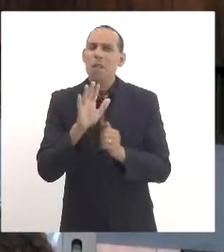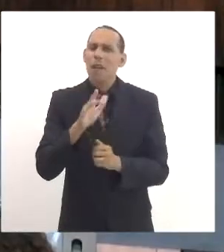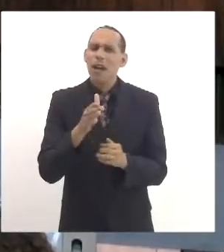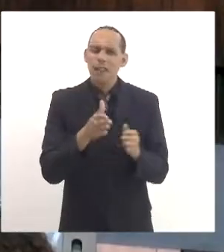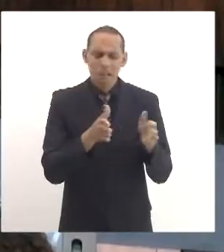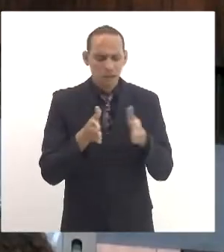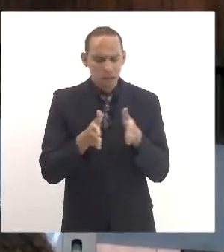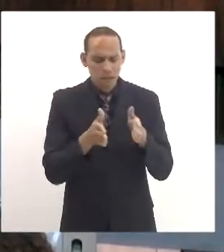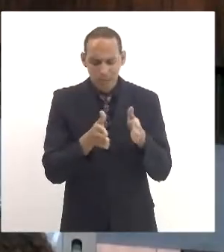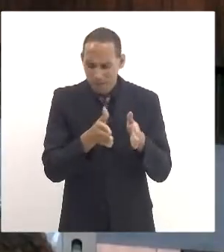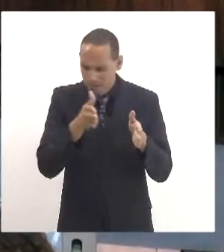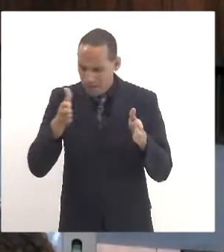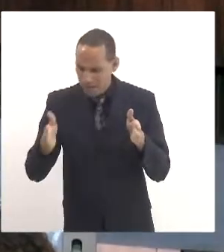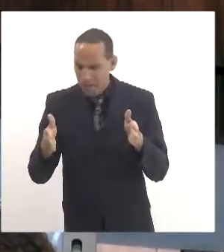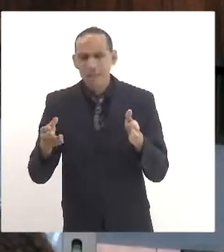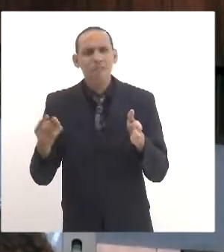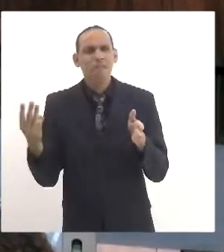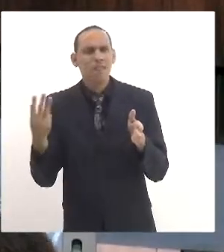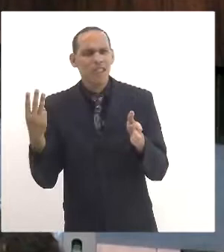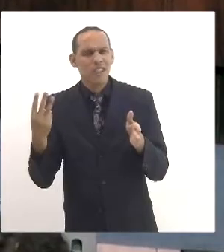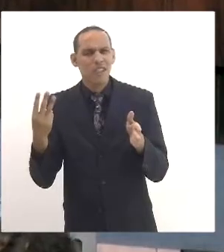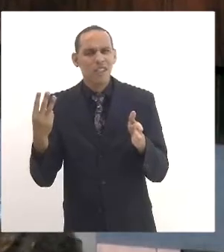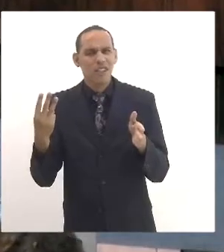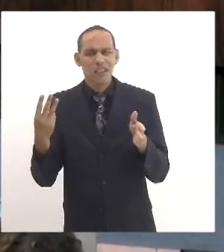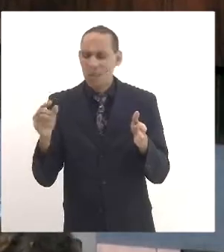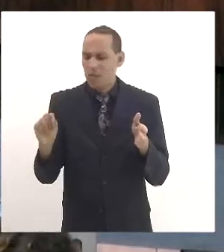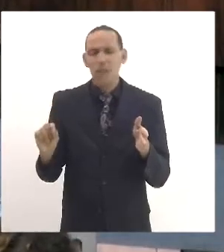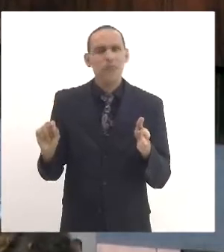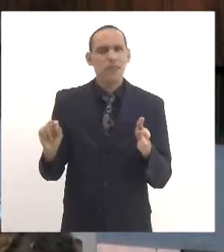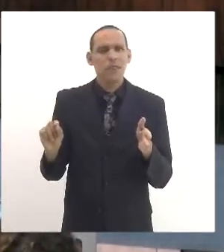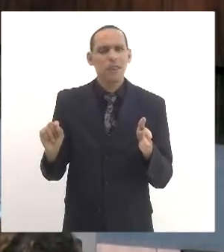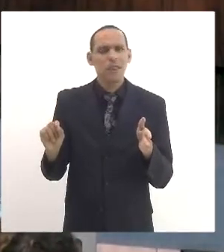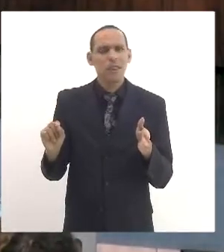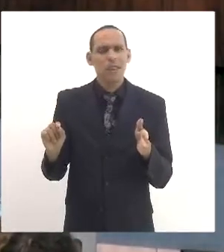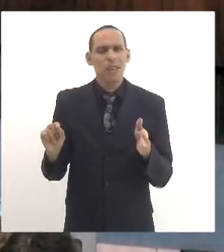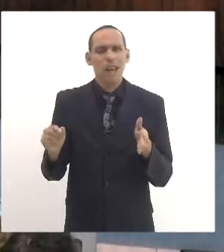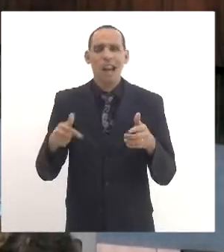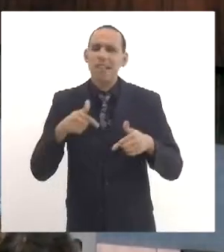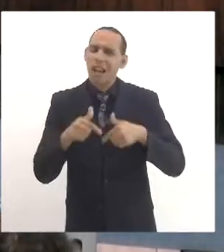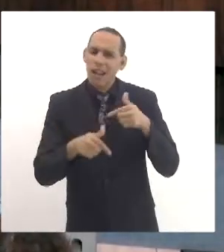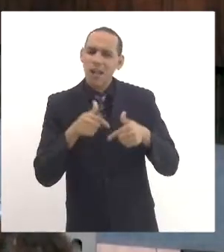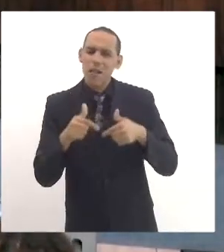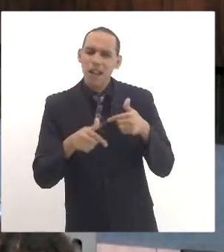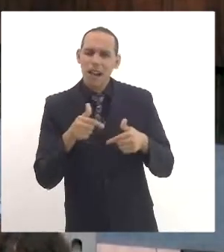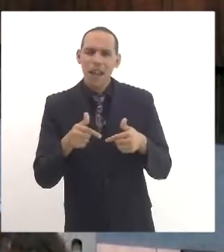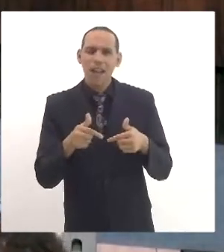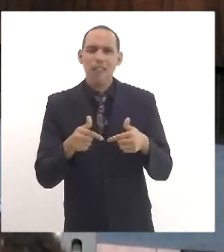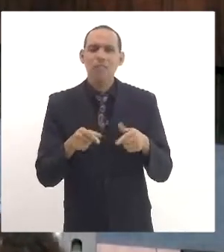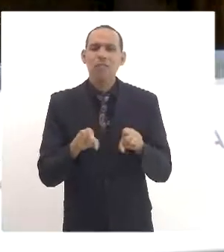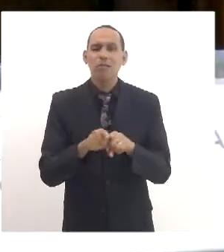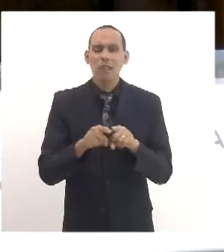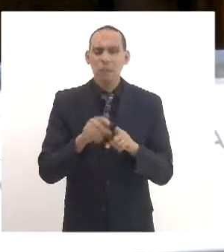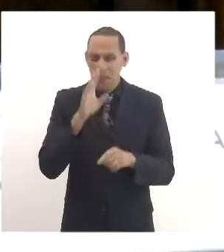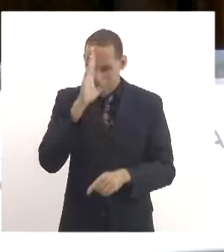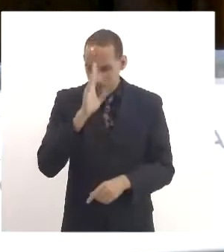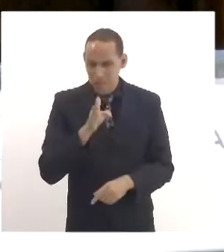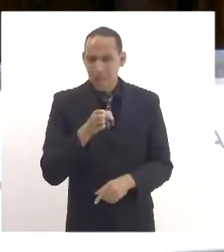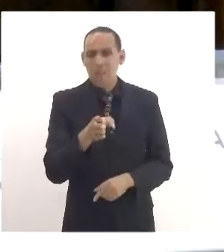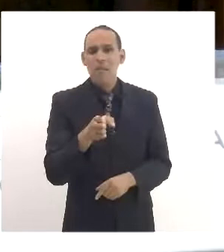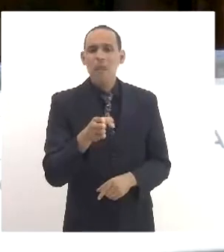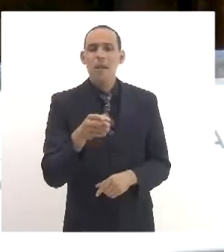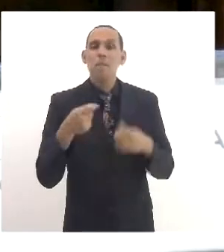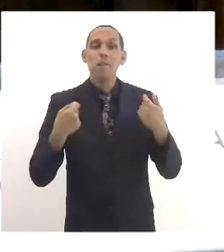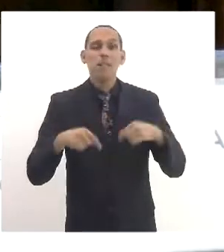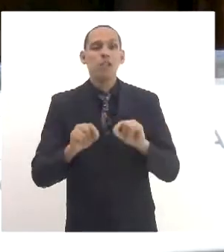margem, que não pode ser esquecida. Todo esse trabalho e o direcionamento, ele deve contar